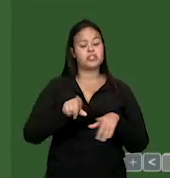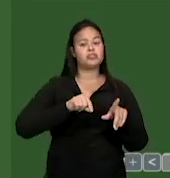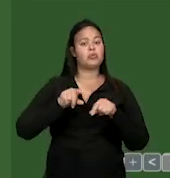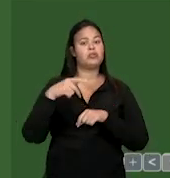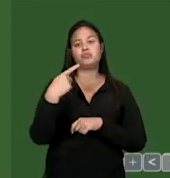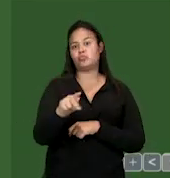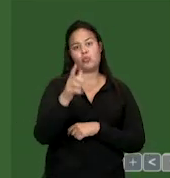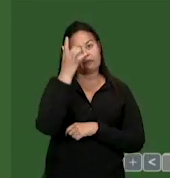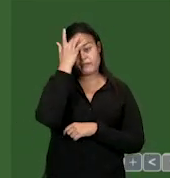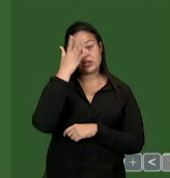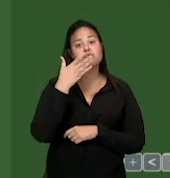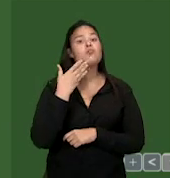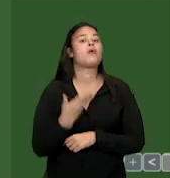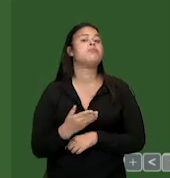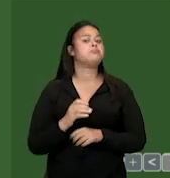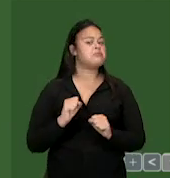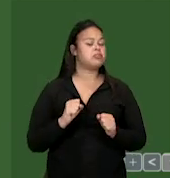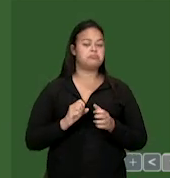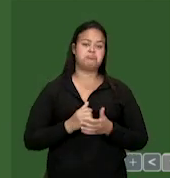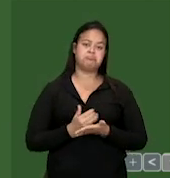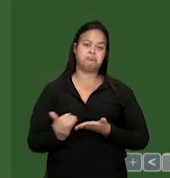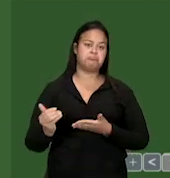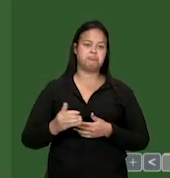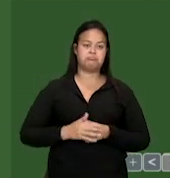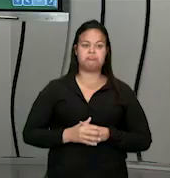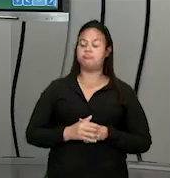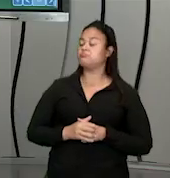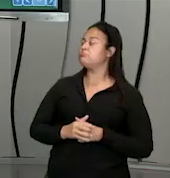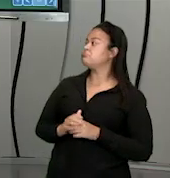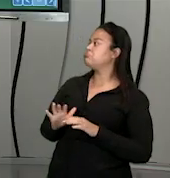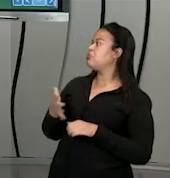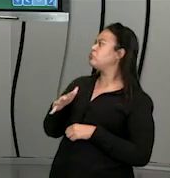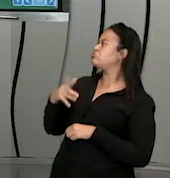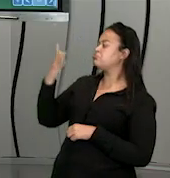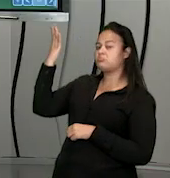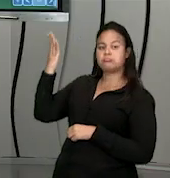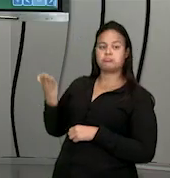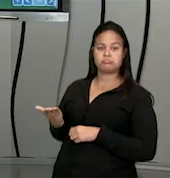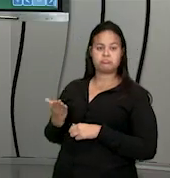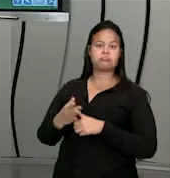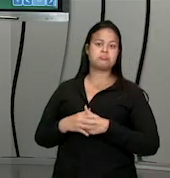facilidade. Você vai passar mais ou menos dessa forma, não é?